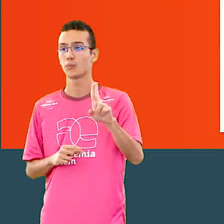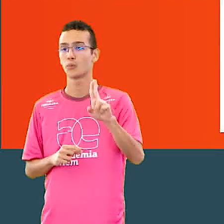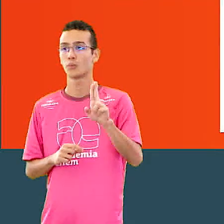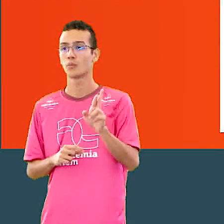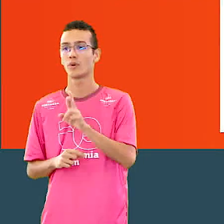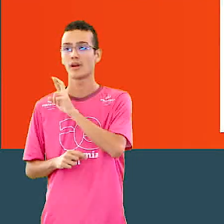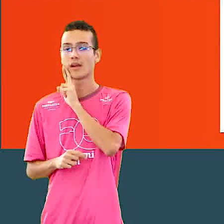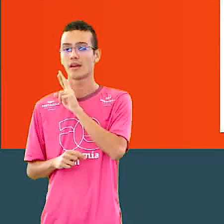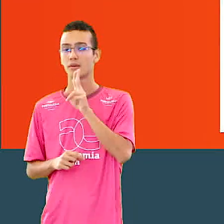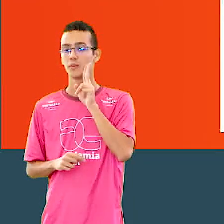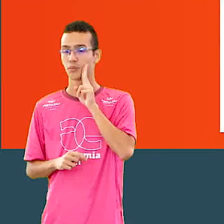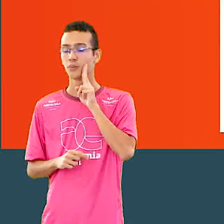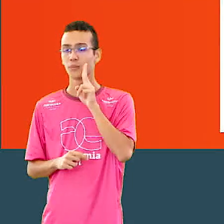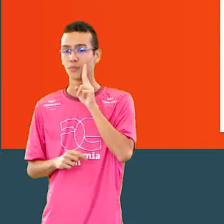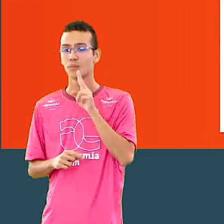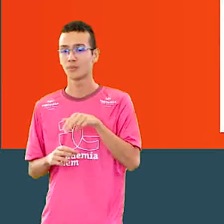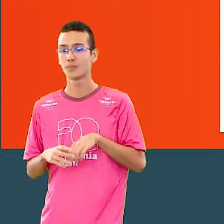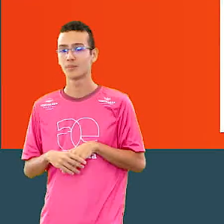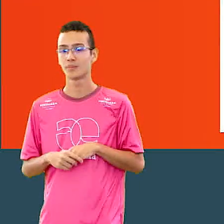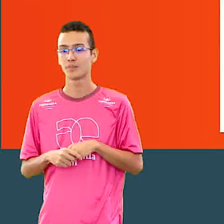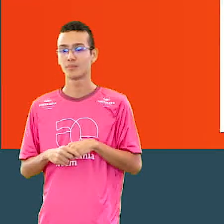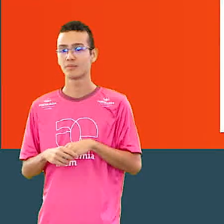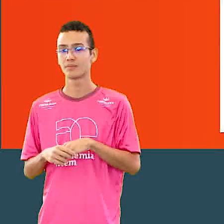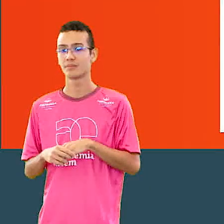RU, Aurodinho sabe o que é RU.